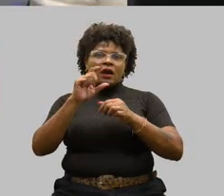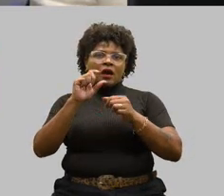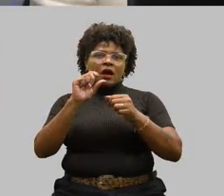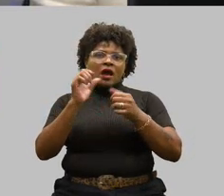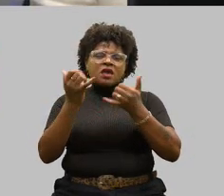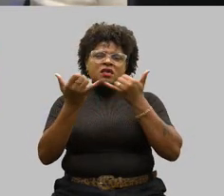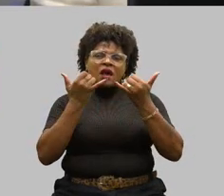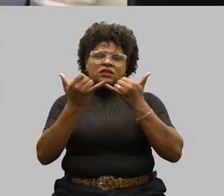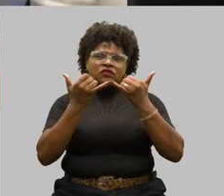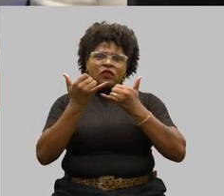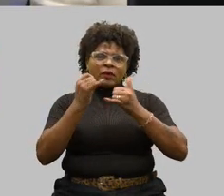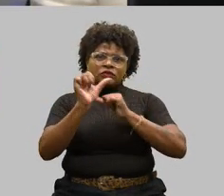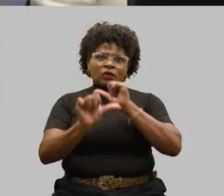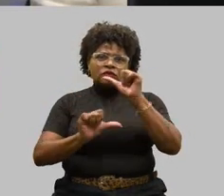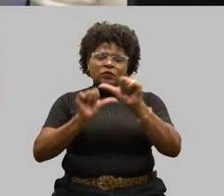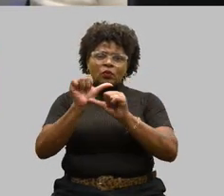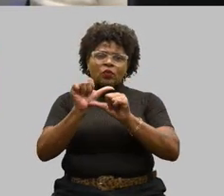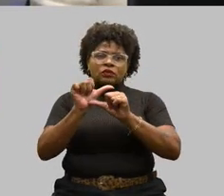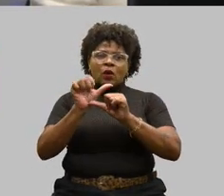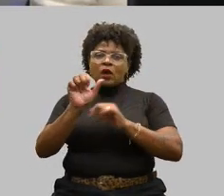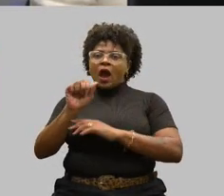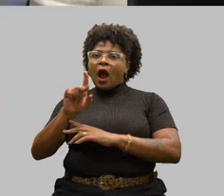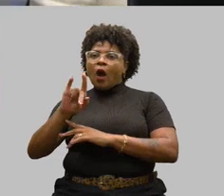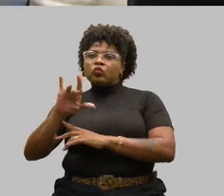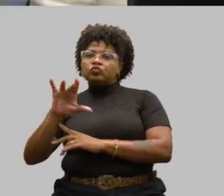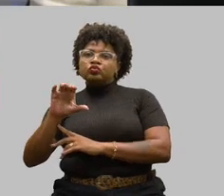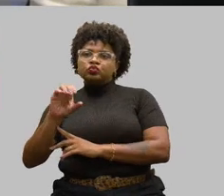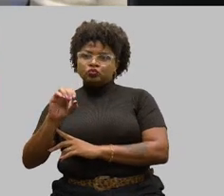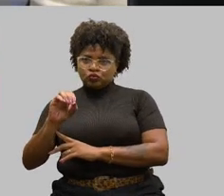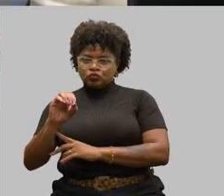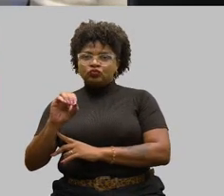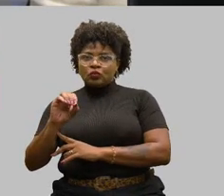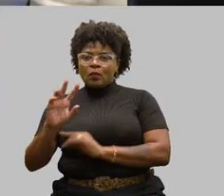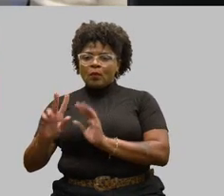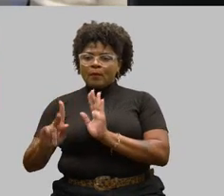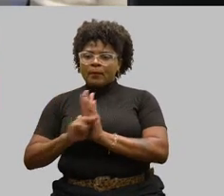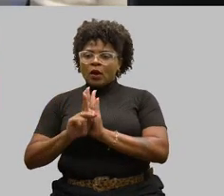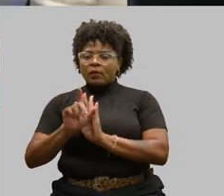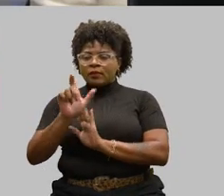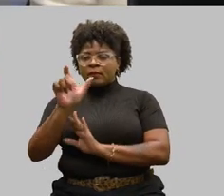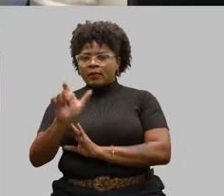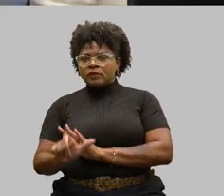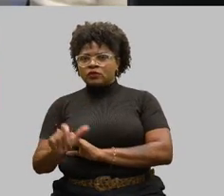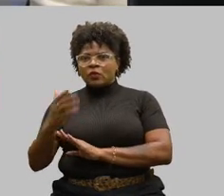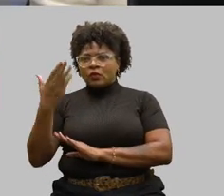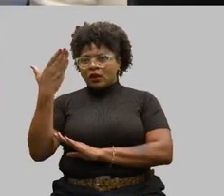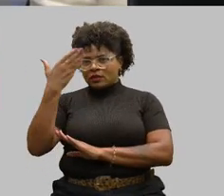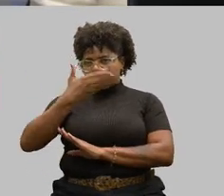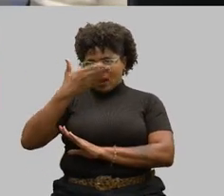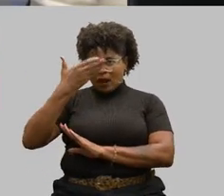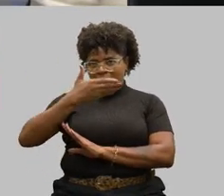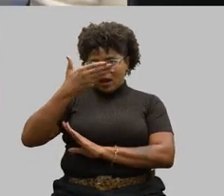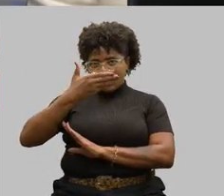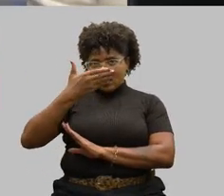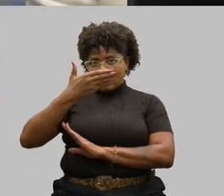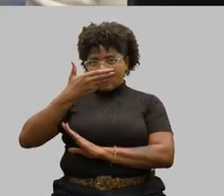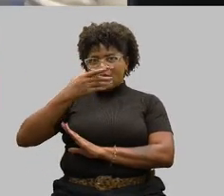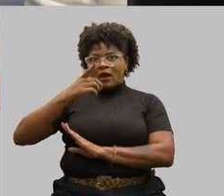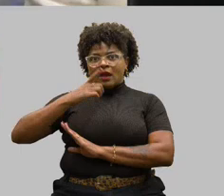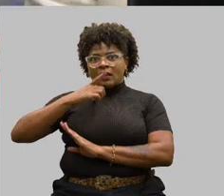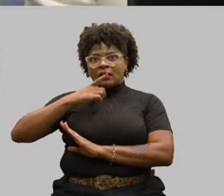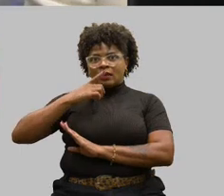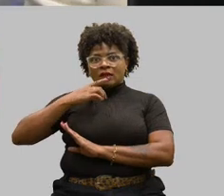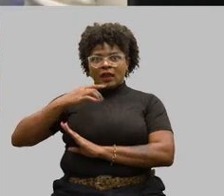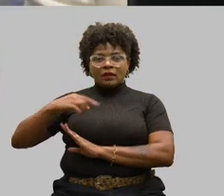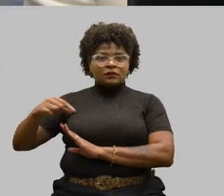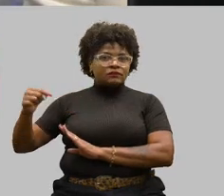instantaneamente em áudio por meio de um pequeno alto-falante que fica acoplado logo acima